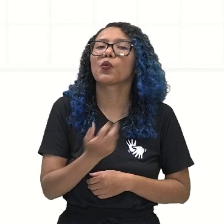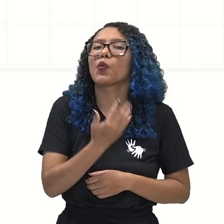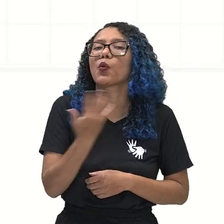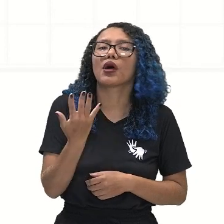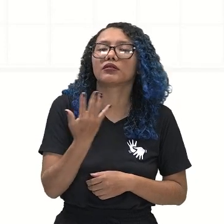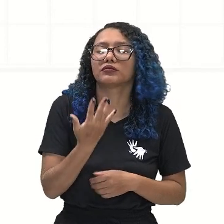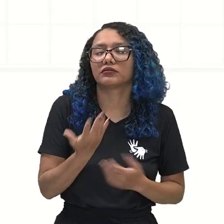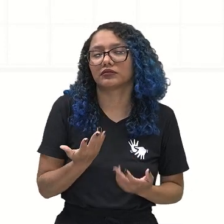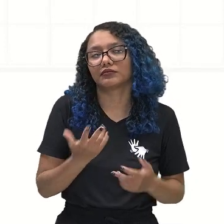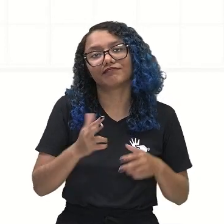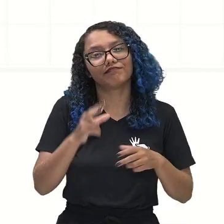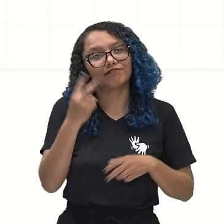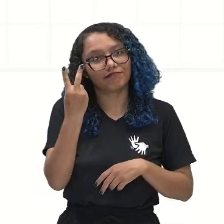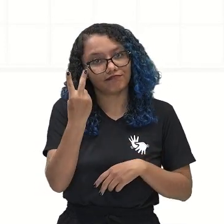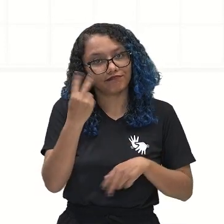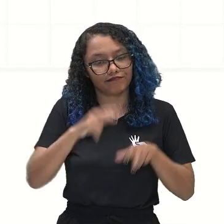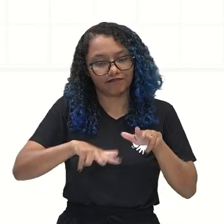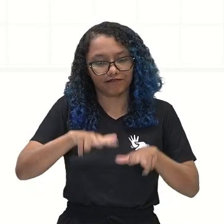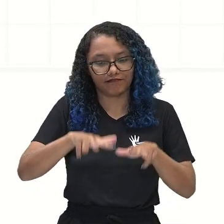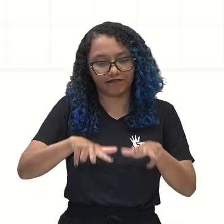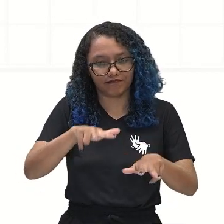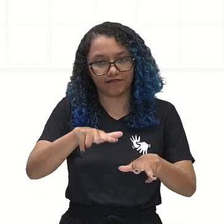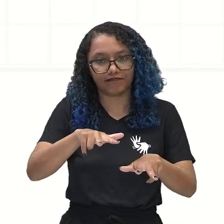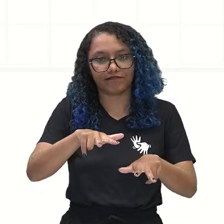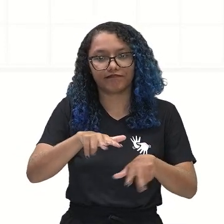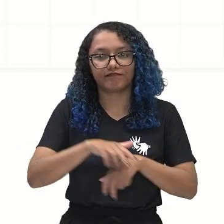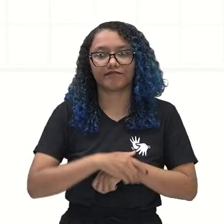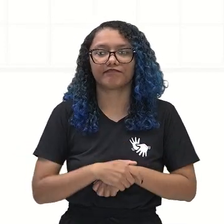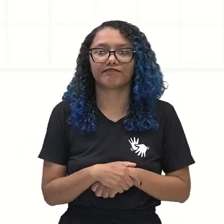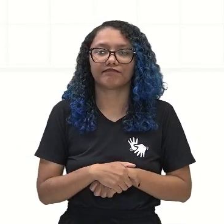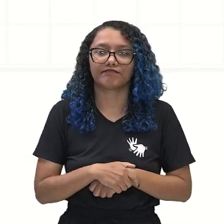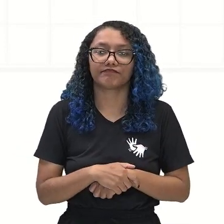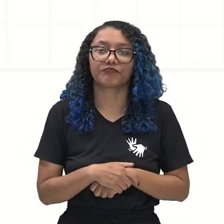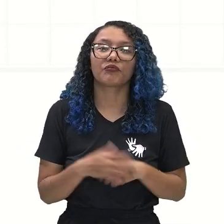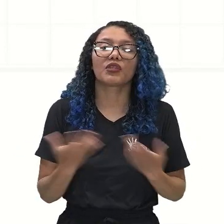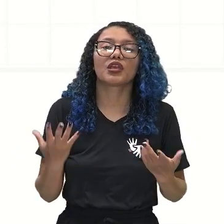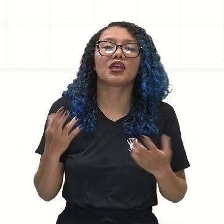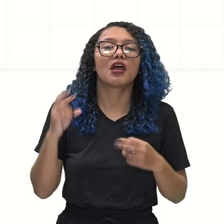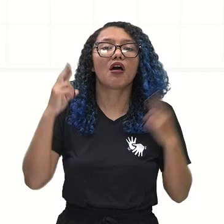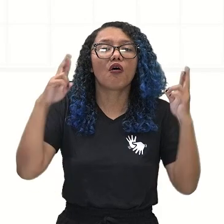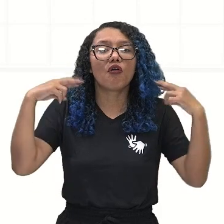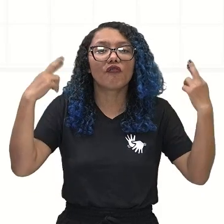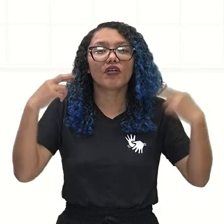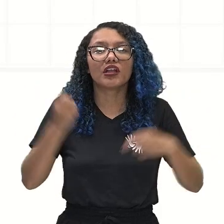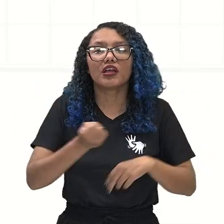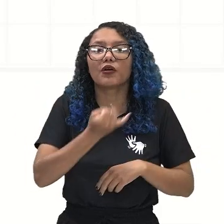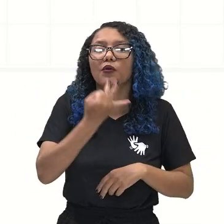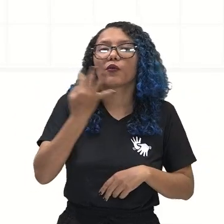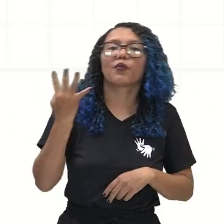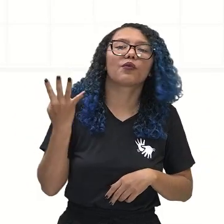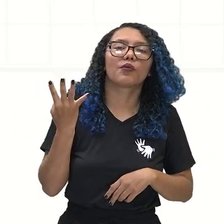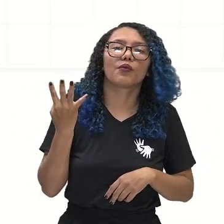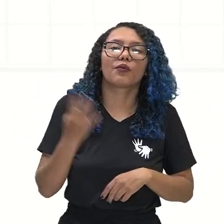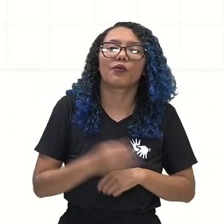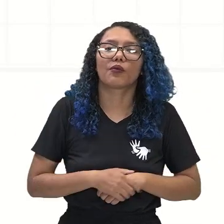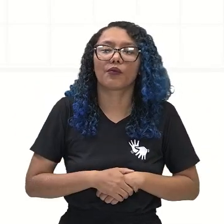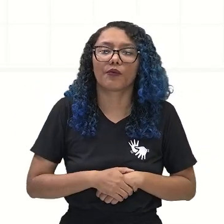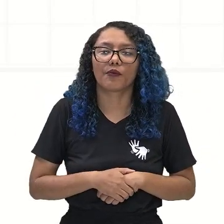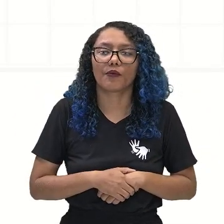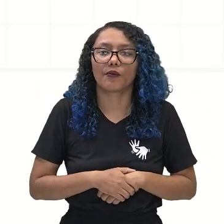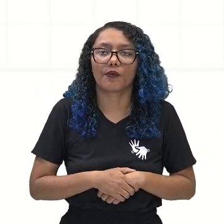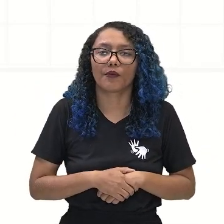Dois membros inferiores. As ovelhas, olha, ovelhas,